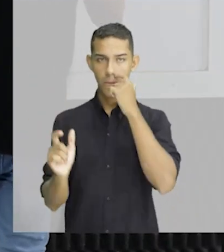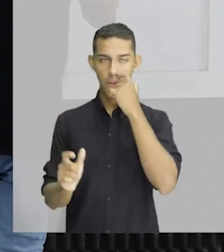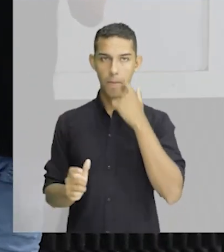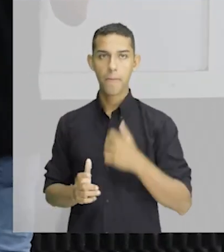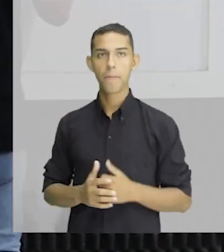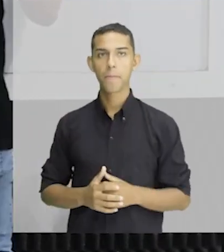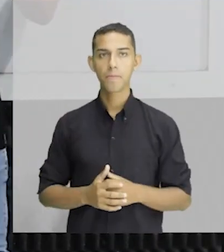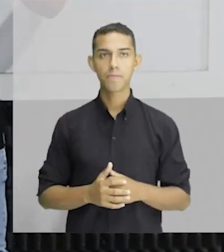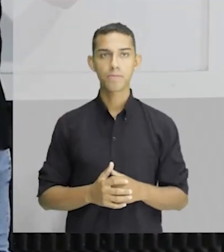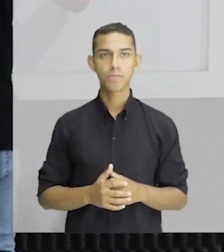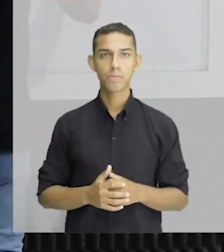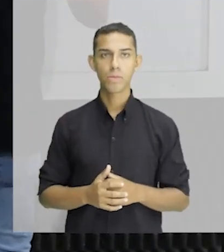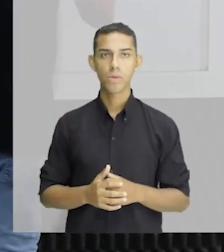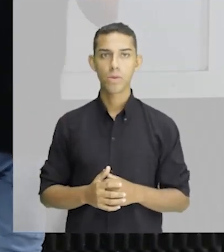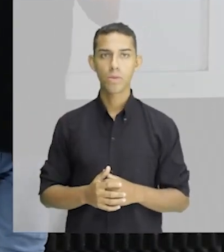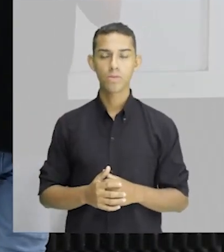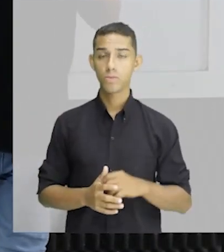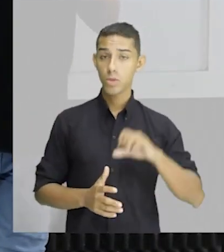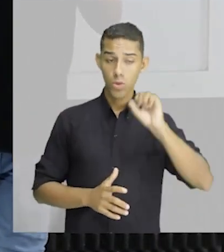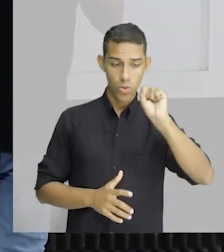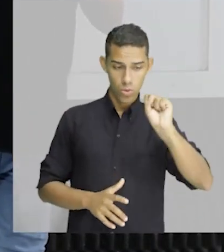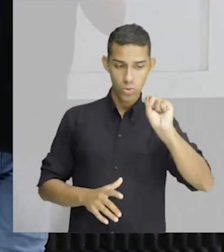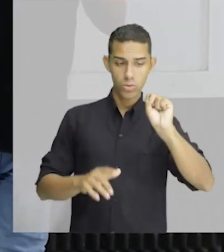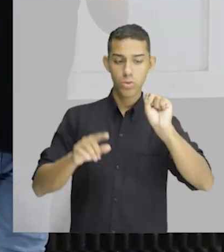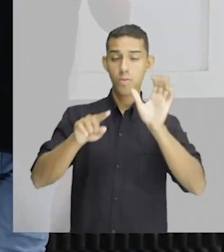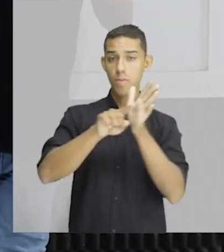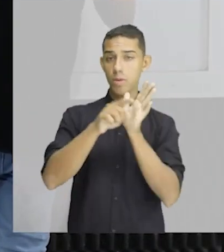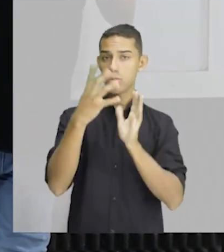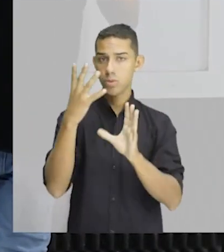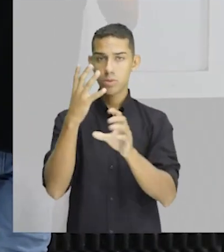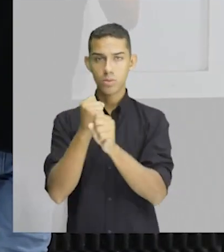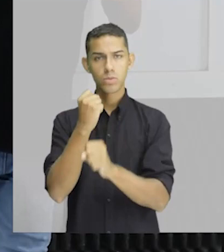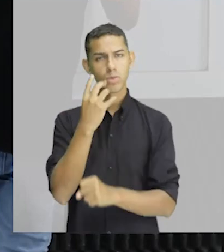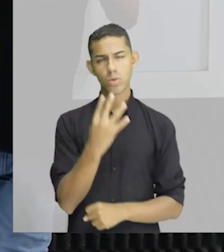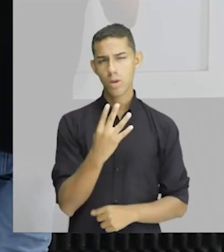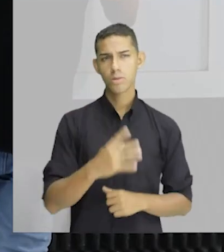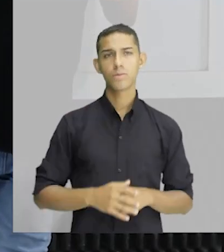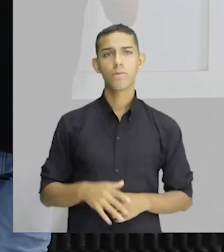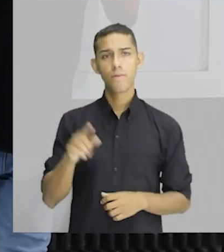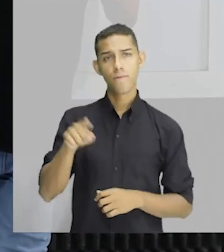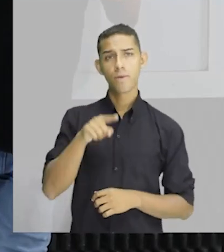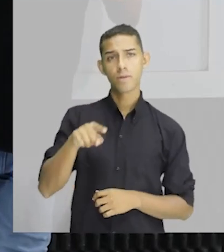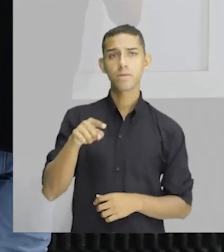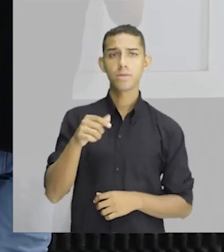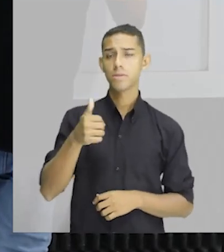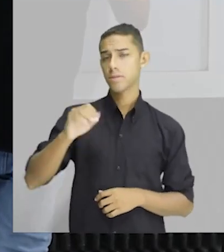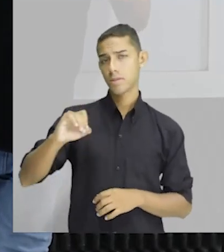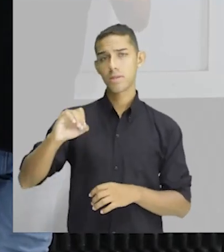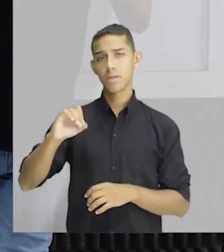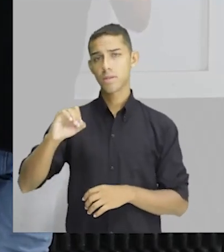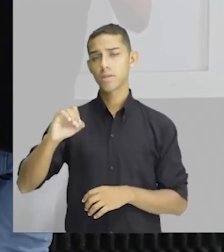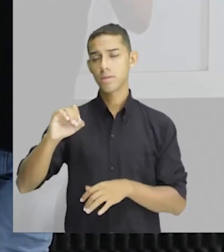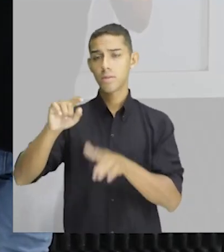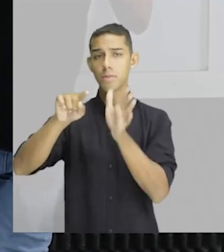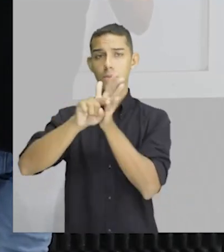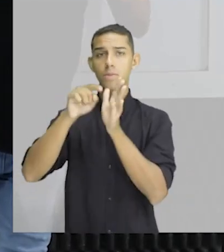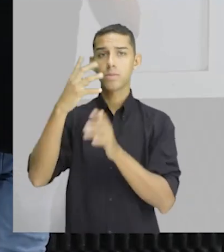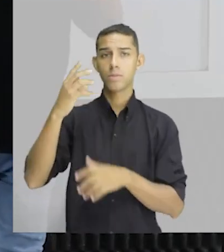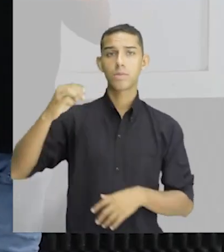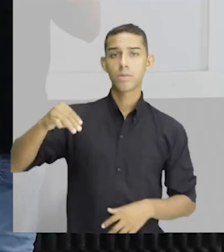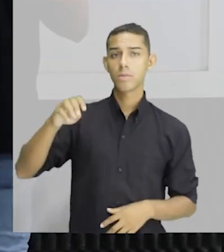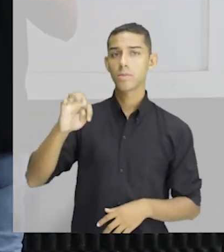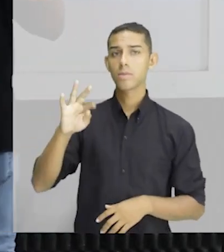só os números. 8 menos 4, 4, vezes 10 elevado a menos 4